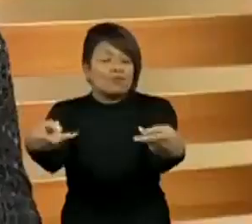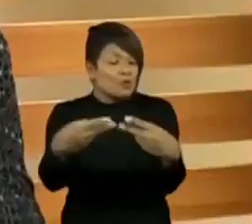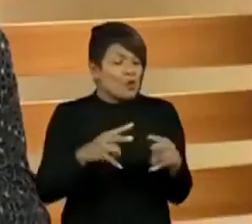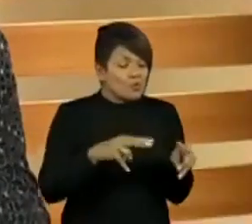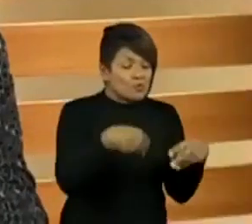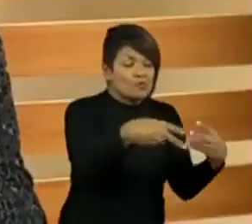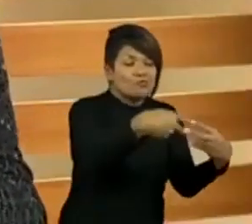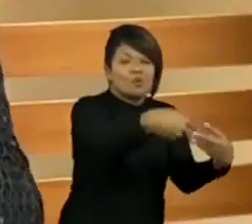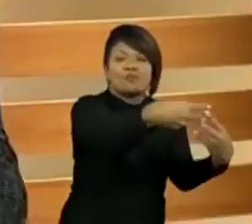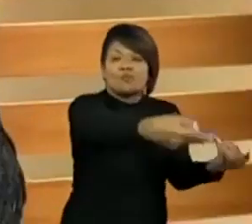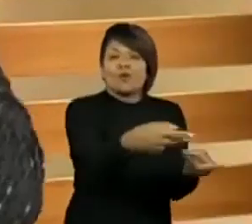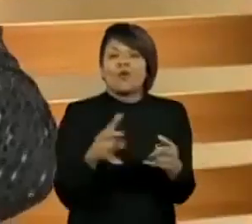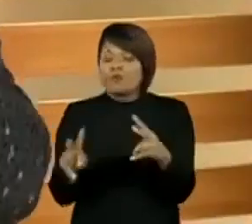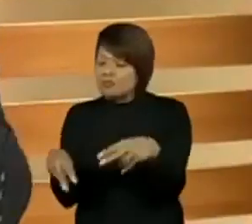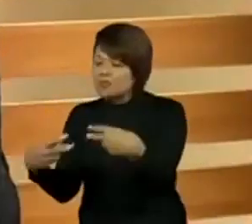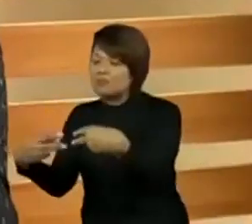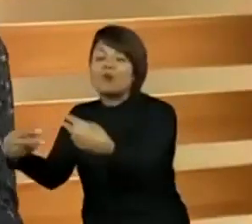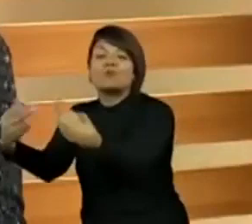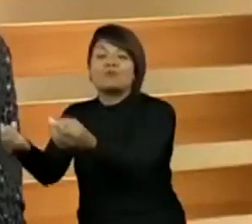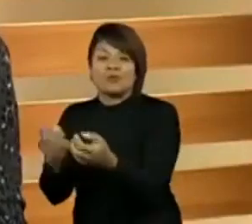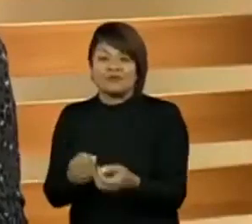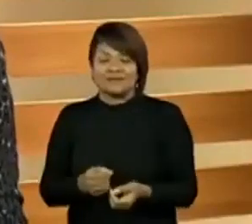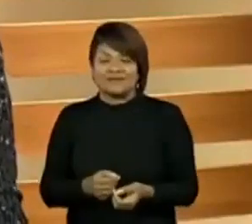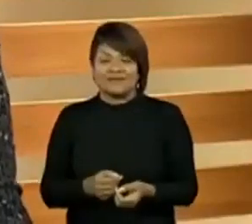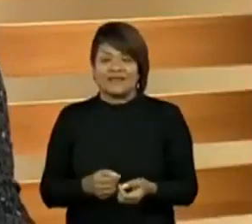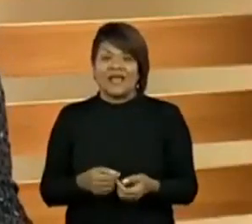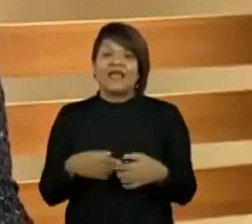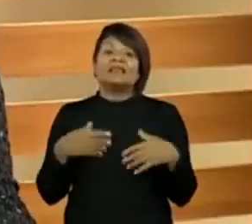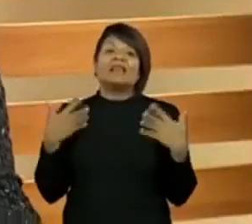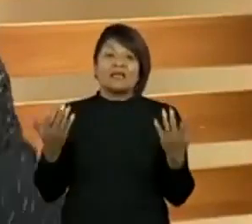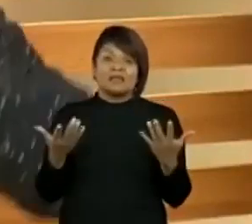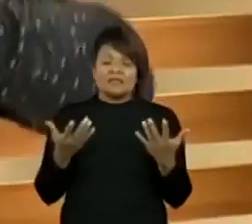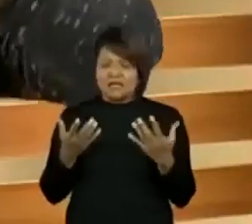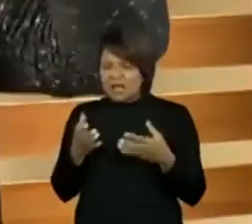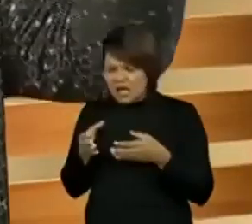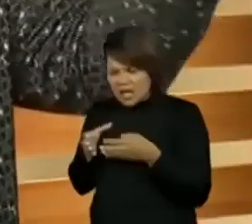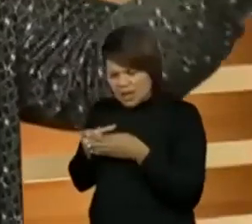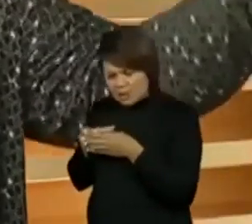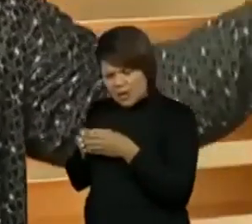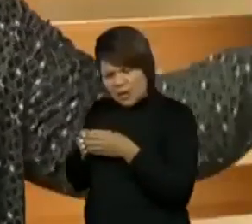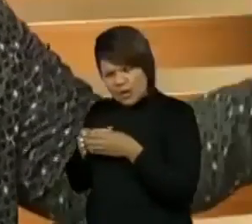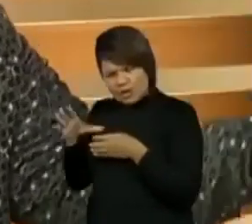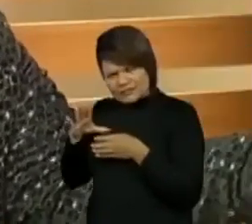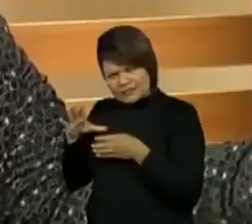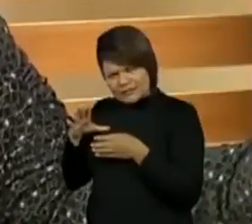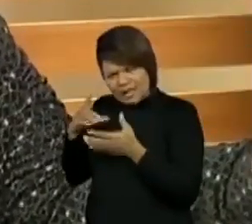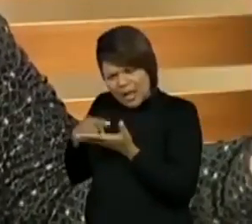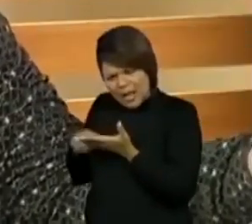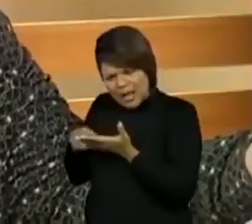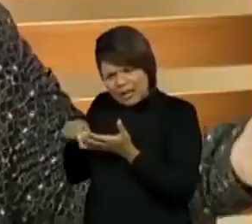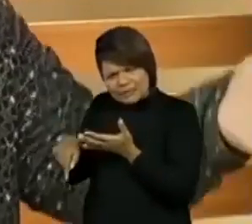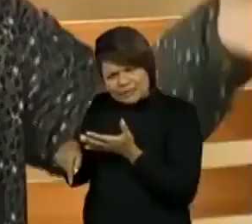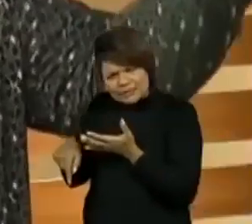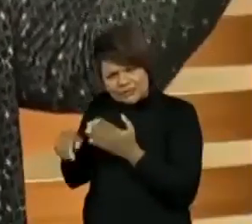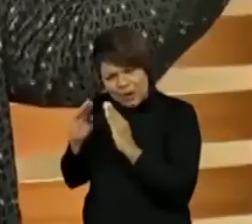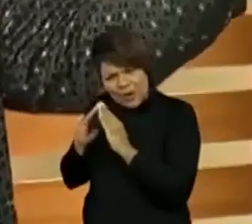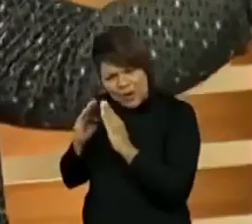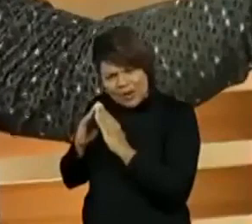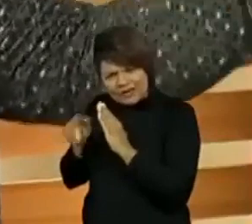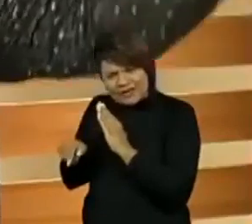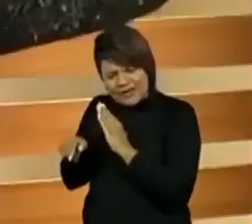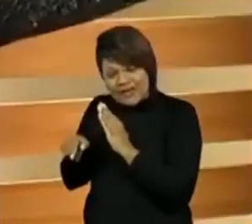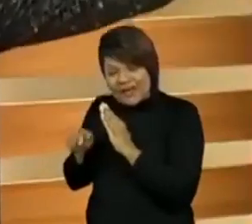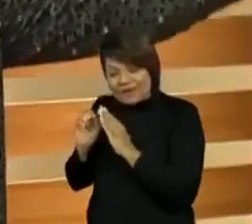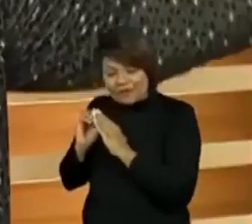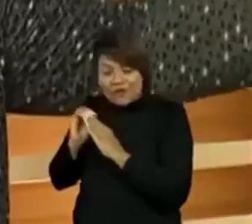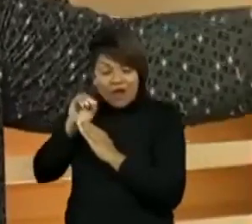De repente, as histórias saíram da pequena vila onde ela morava e foram para outra vila. Saindo da